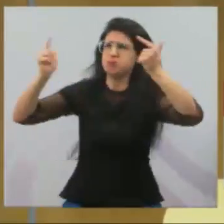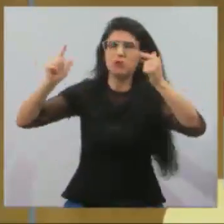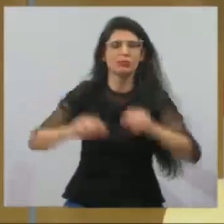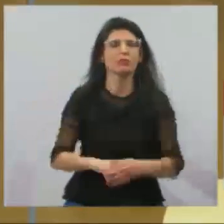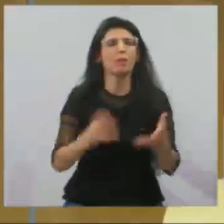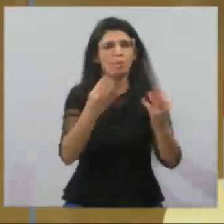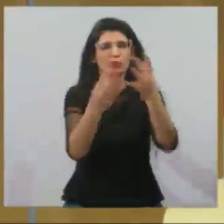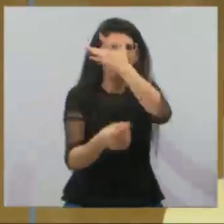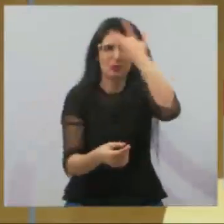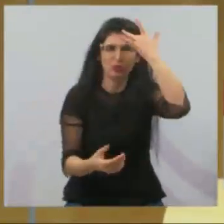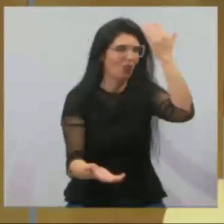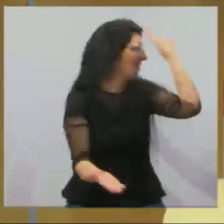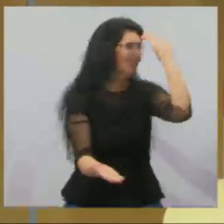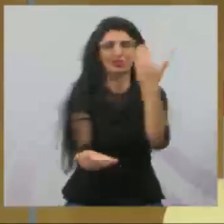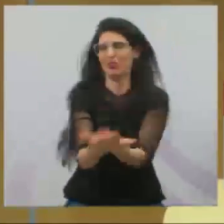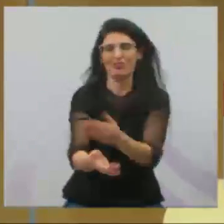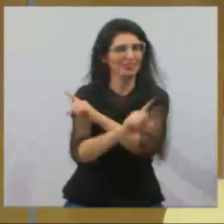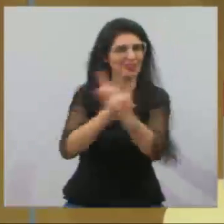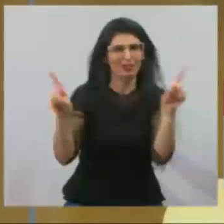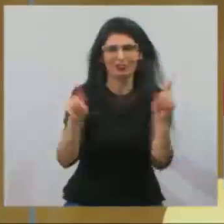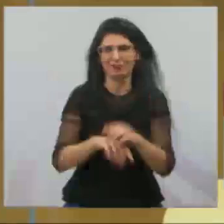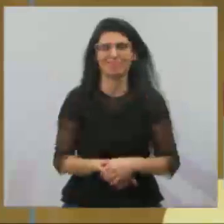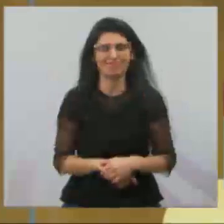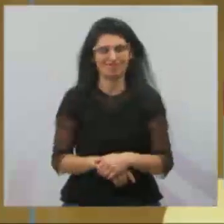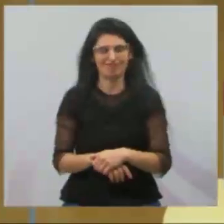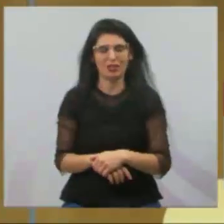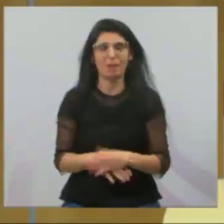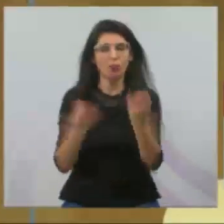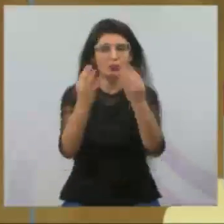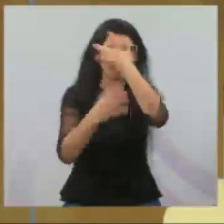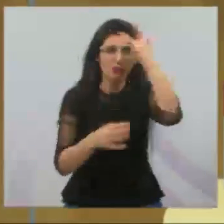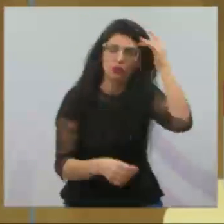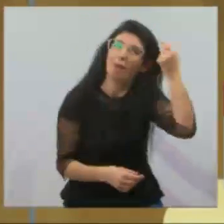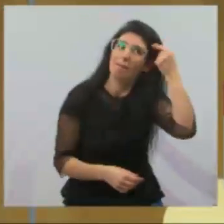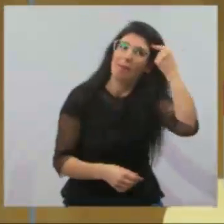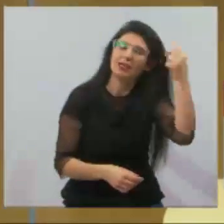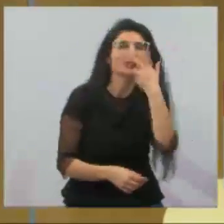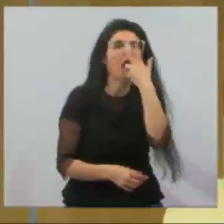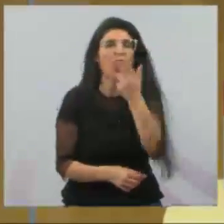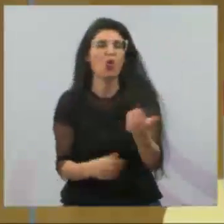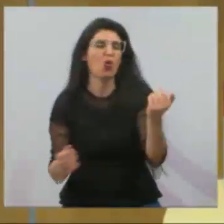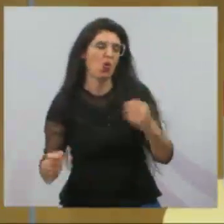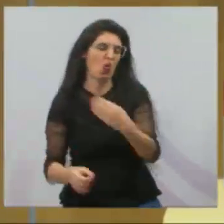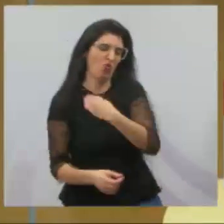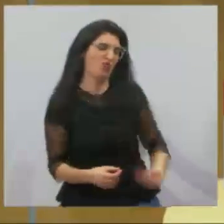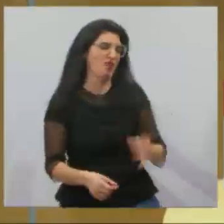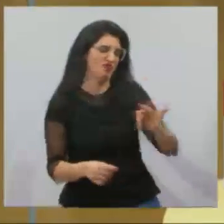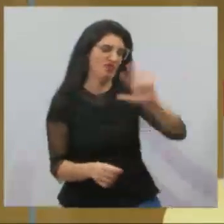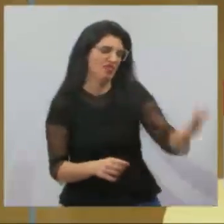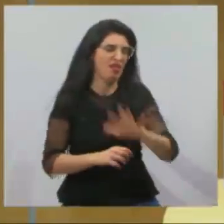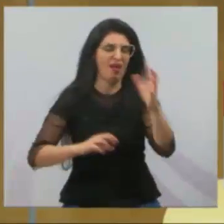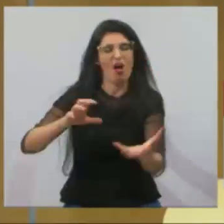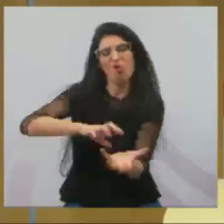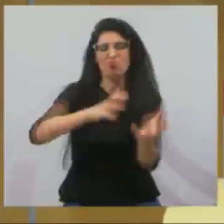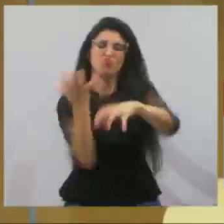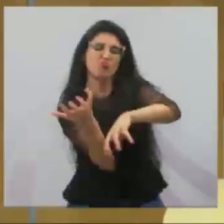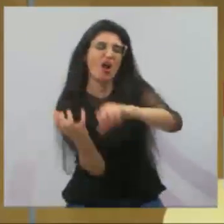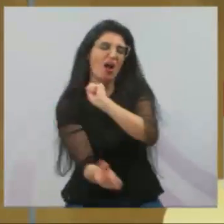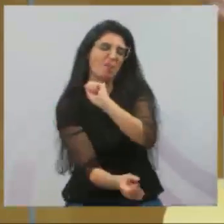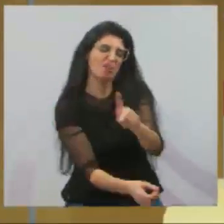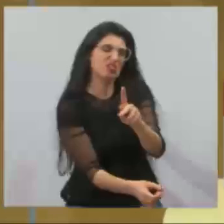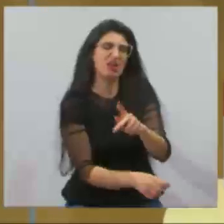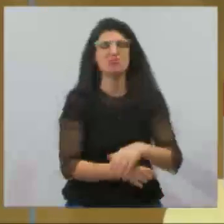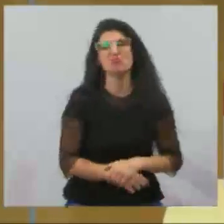acreditavam. Muitas pessoas achavam que o governo federal, fazendo a reforma da Previdência, não ia ser atingido,